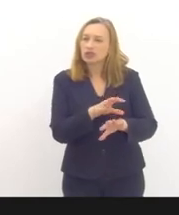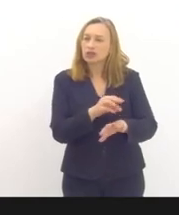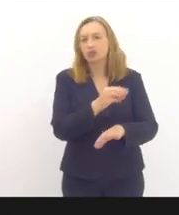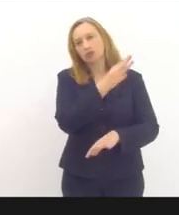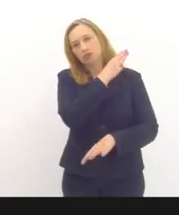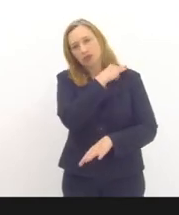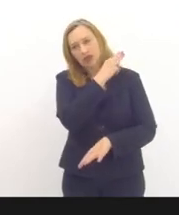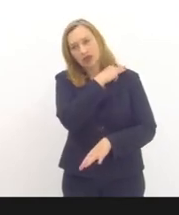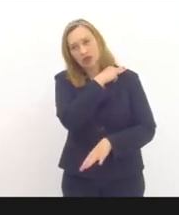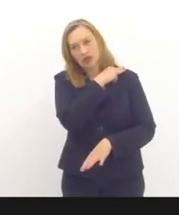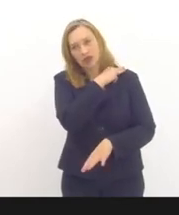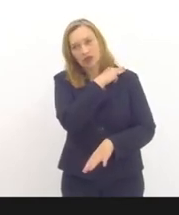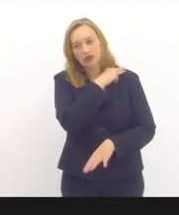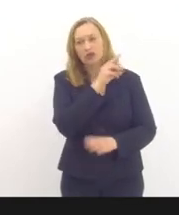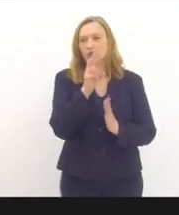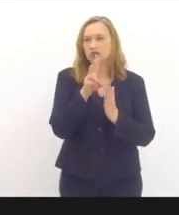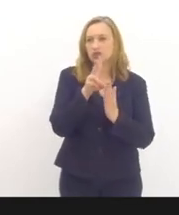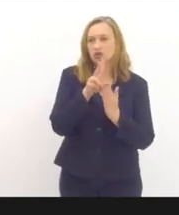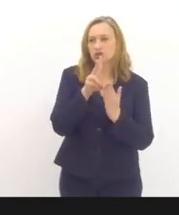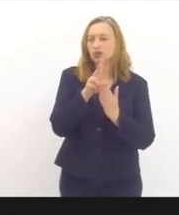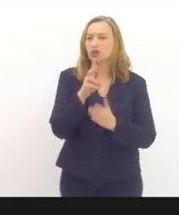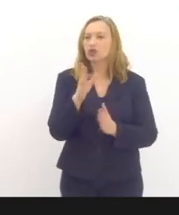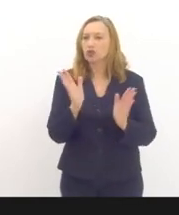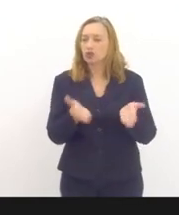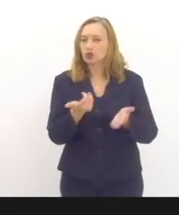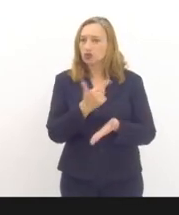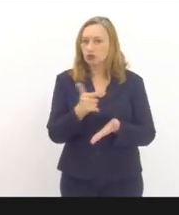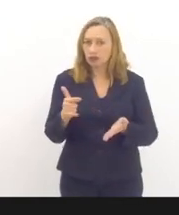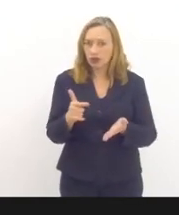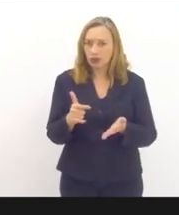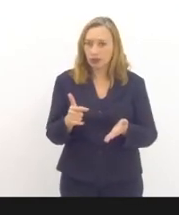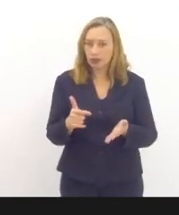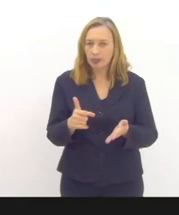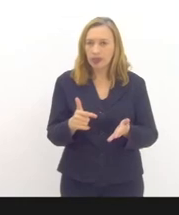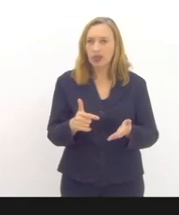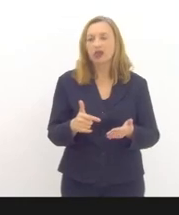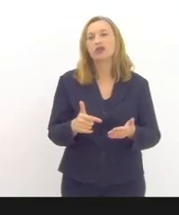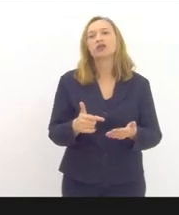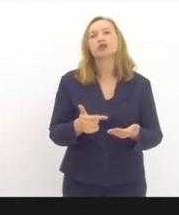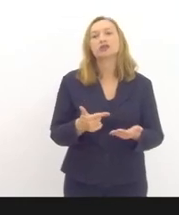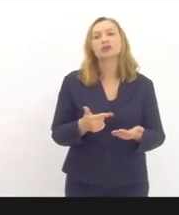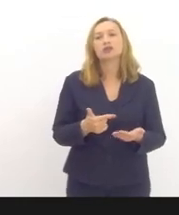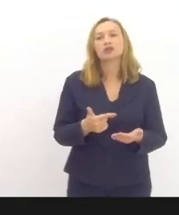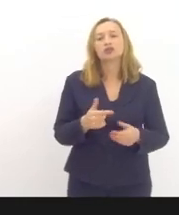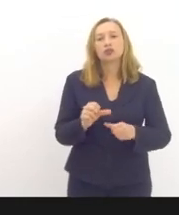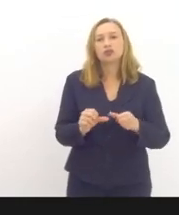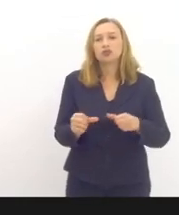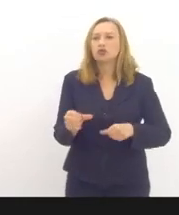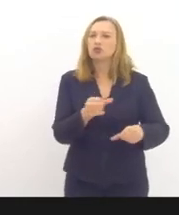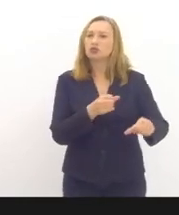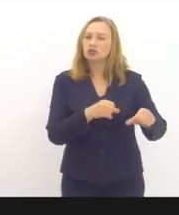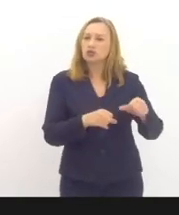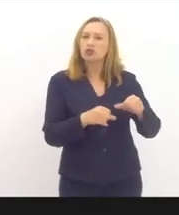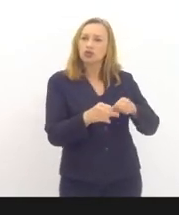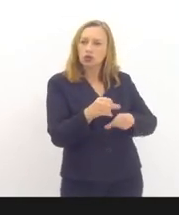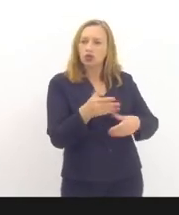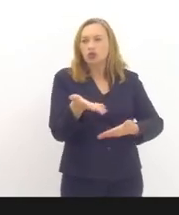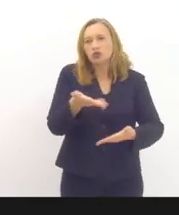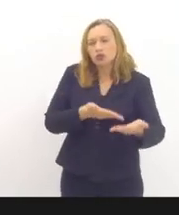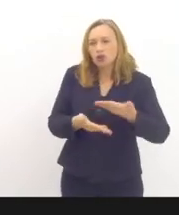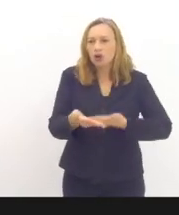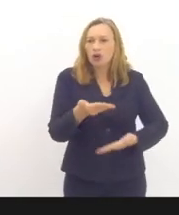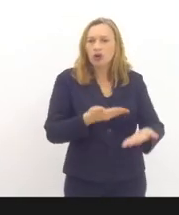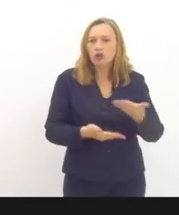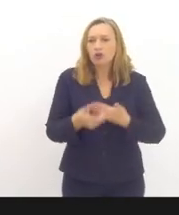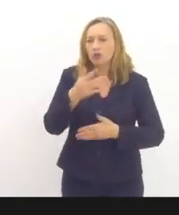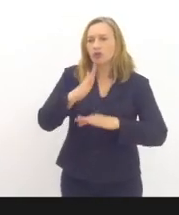médio indígena, que hoje ainda não existe desenho. A gente tem constantes trocas com profissionais que atuam na UF,